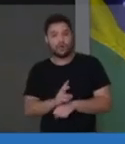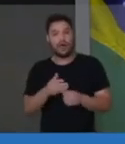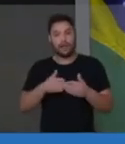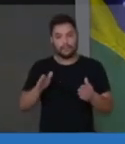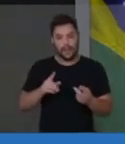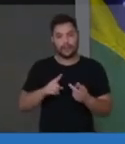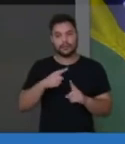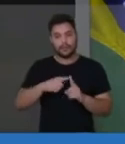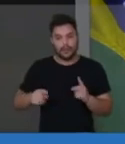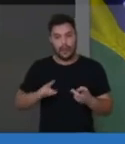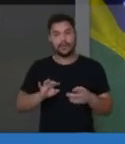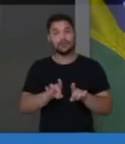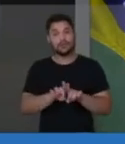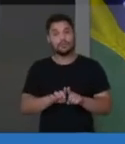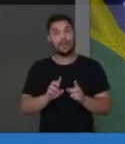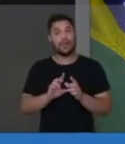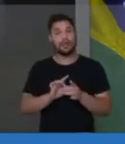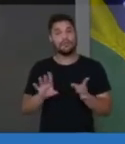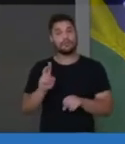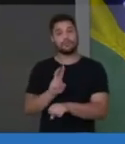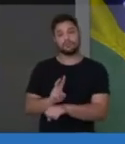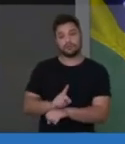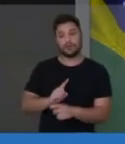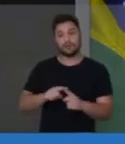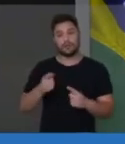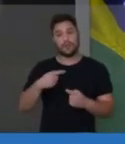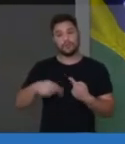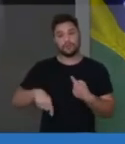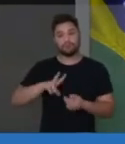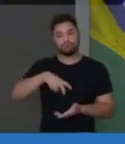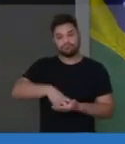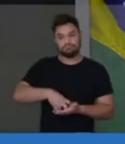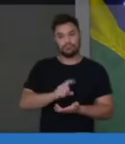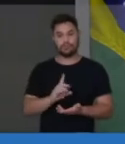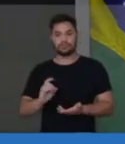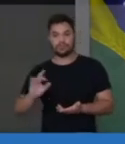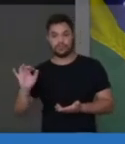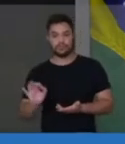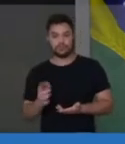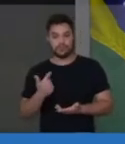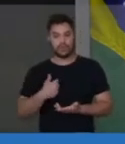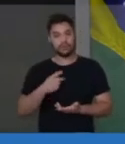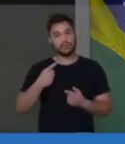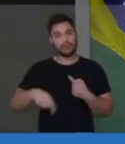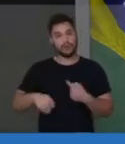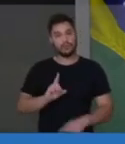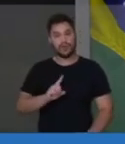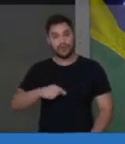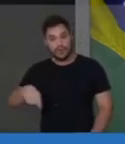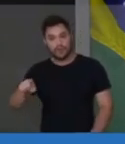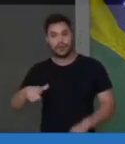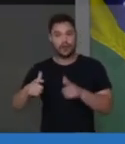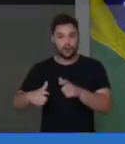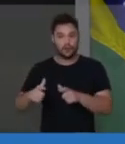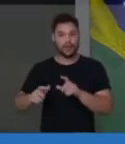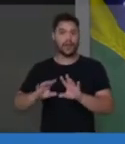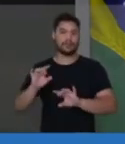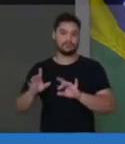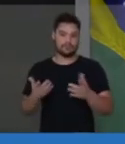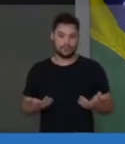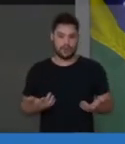aberto e no livramento condicional e na pena restritiva de direitos que estabeleça a limitação de frequência a lugares